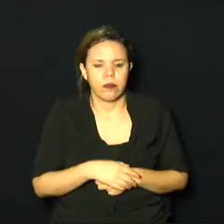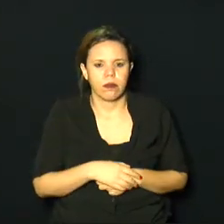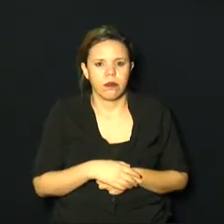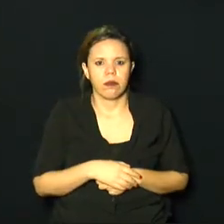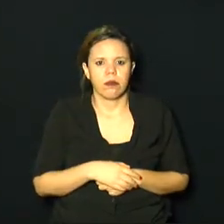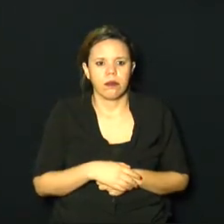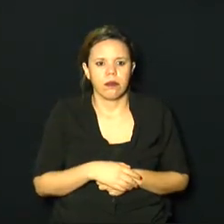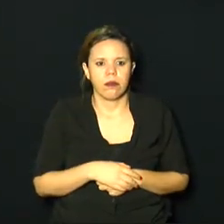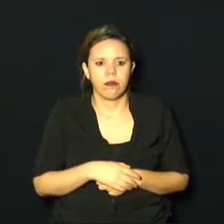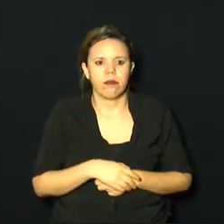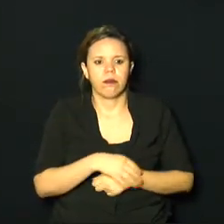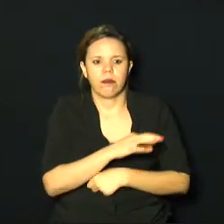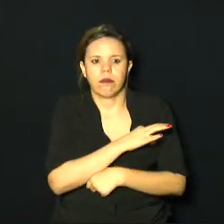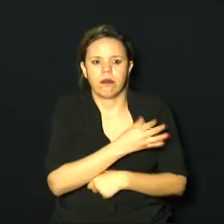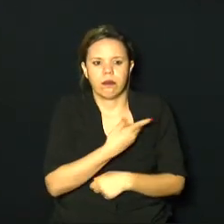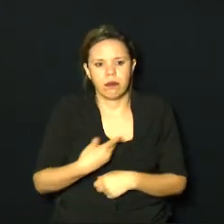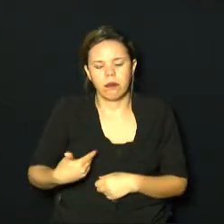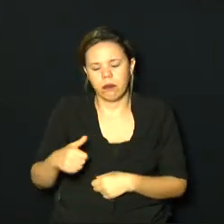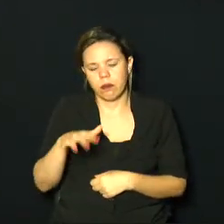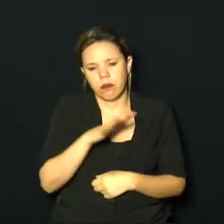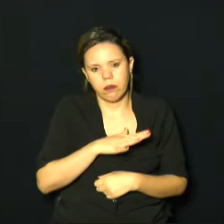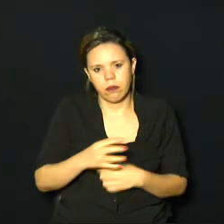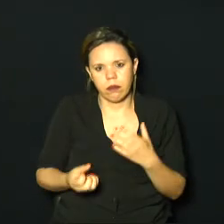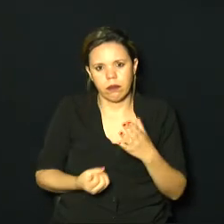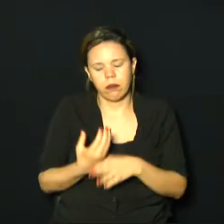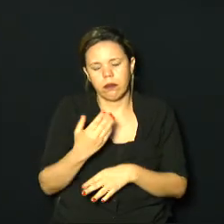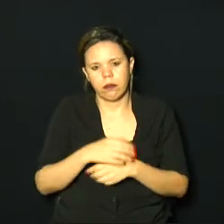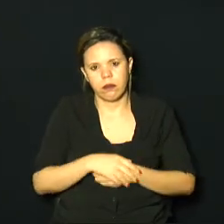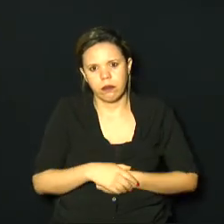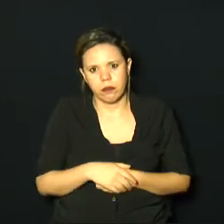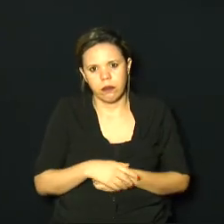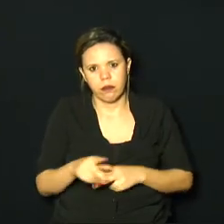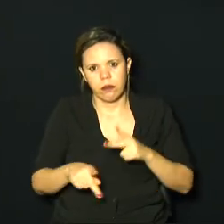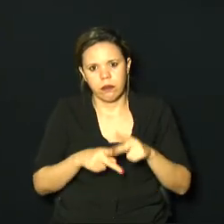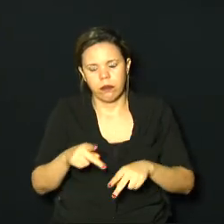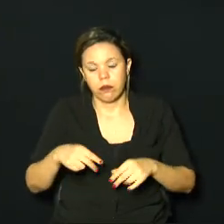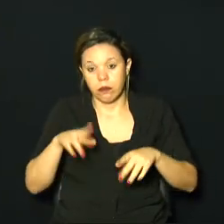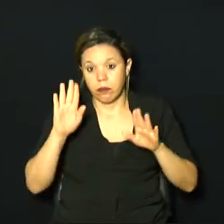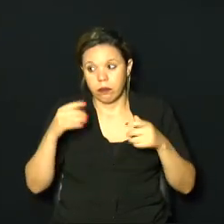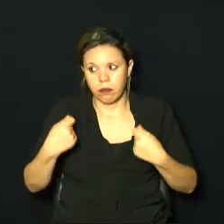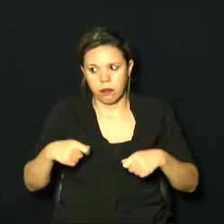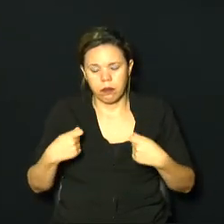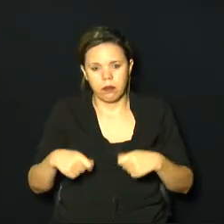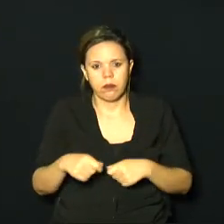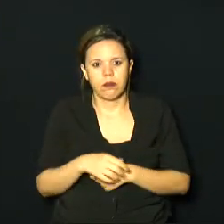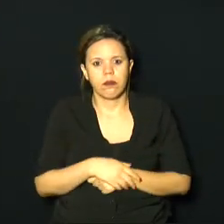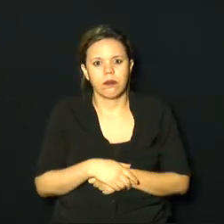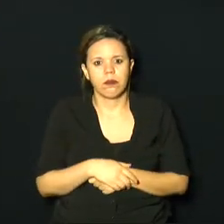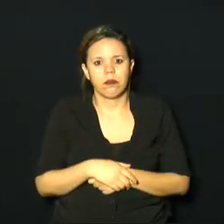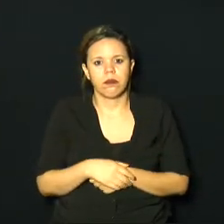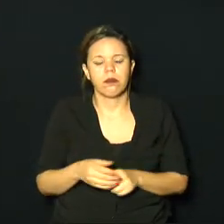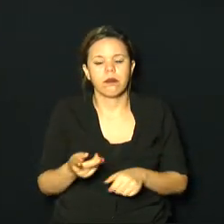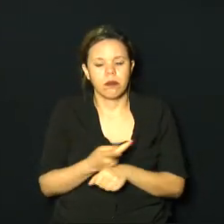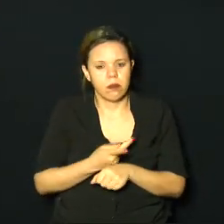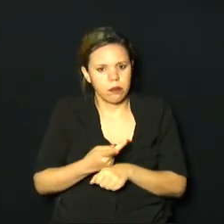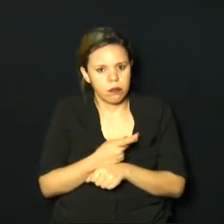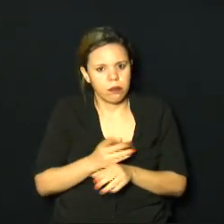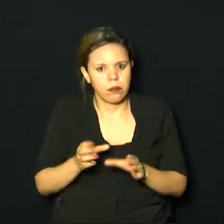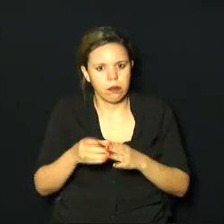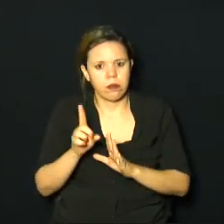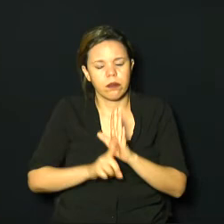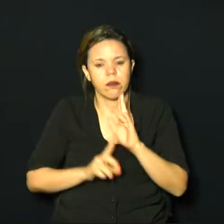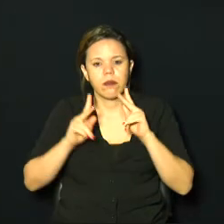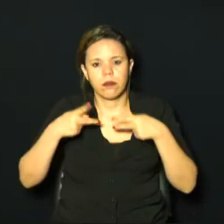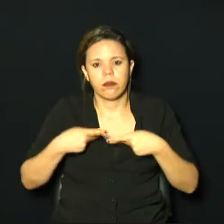poderes públicos, né? O que reproduz, porque quando é a população que mais precisa e procura uma comissão de direitos